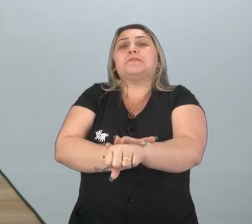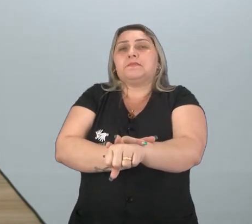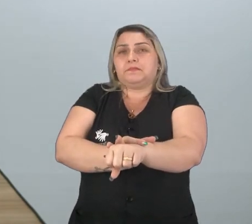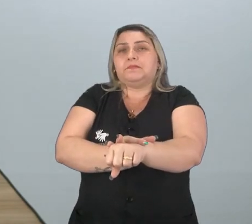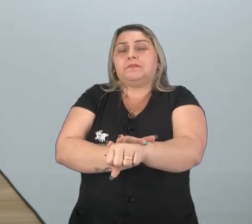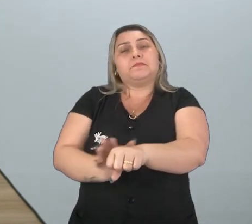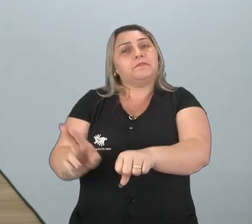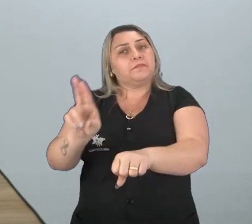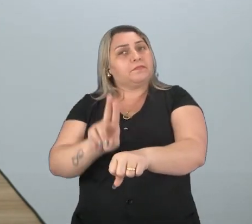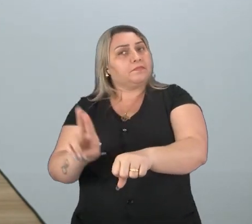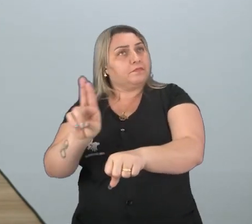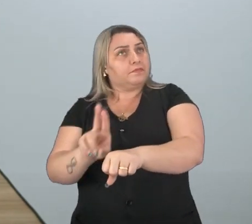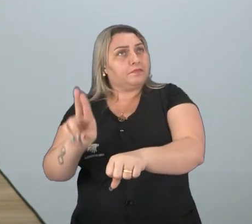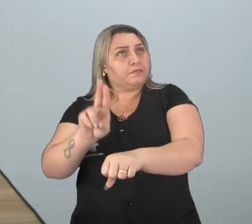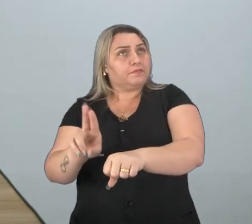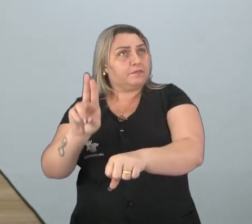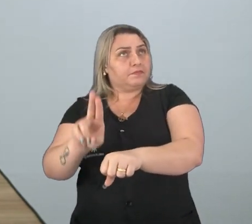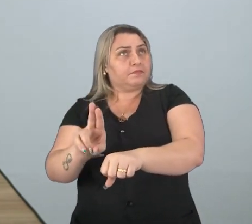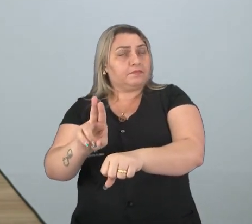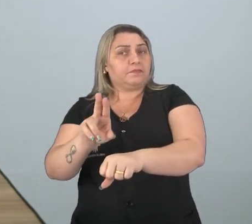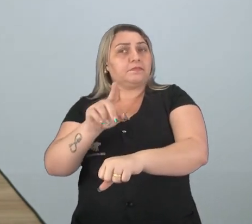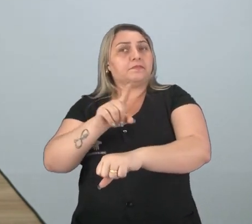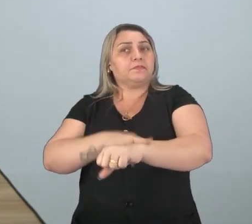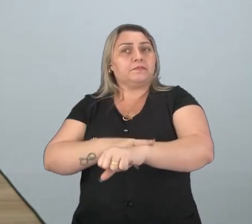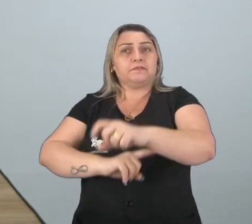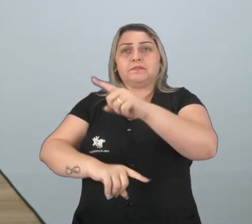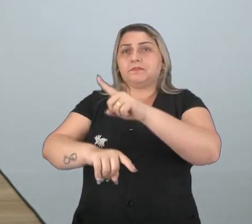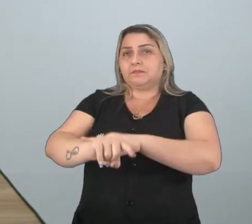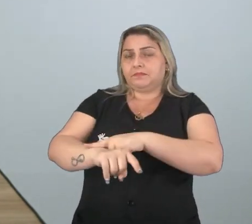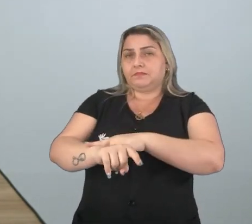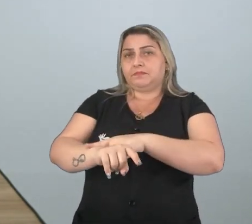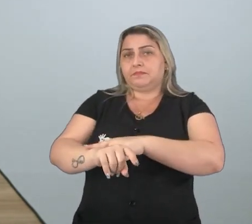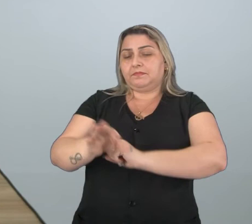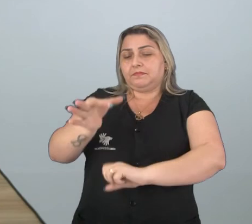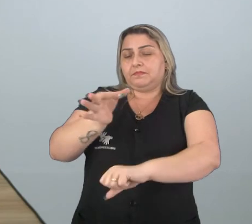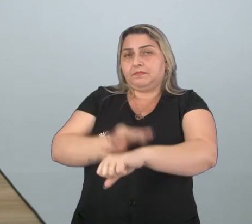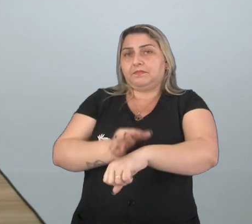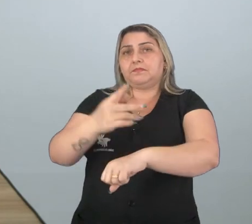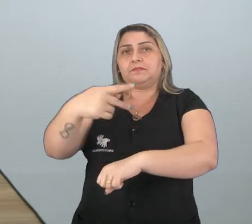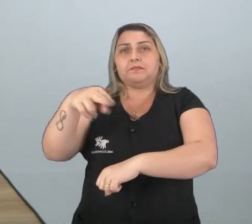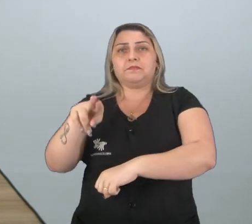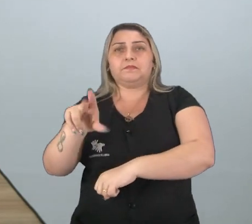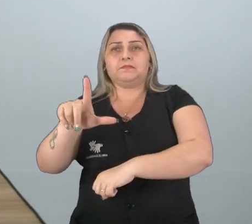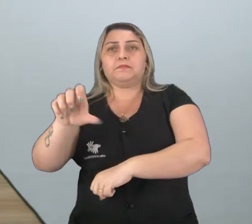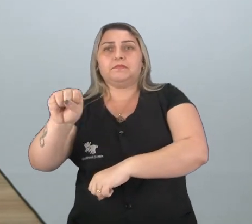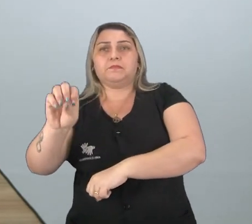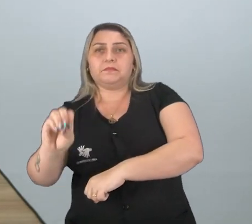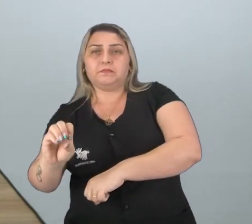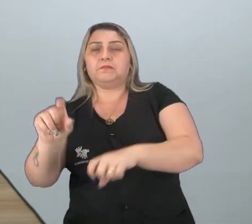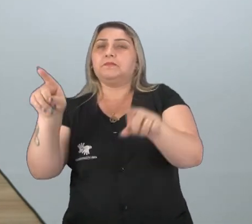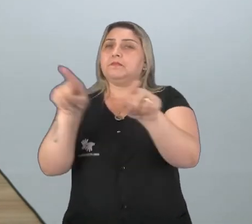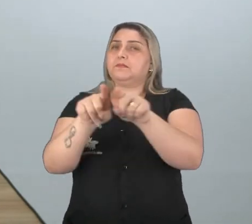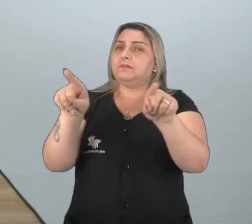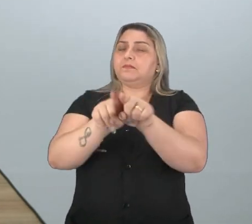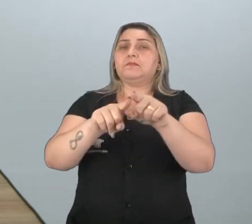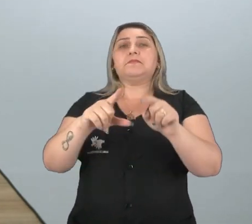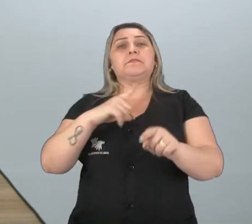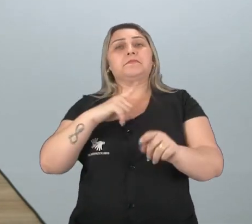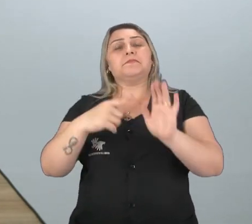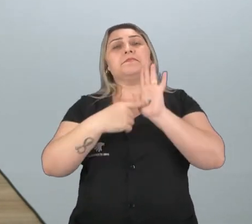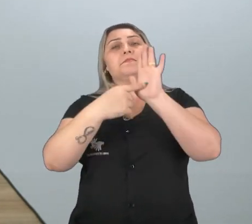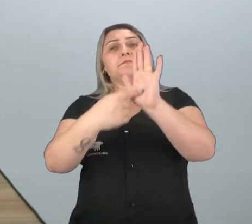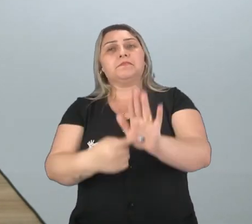relógio que nós utilizamos no nosso braço, chama-se relógio de pulso. Também